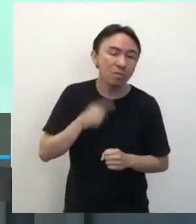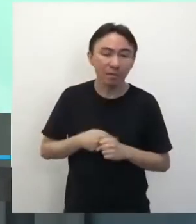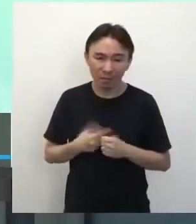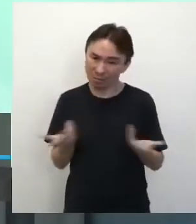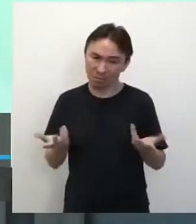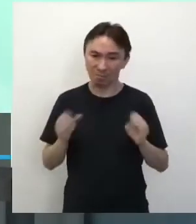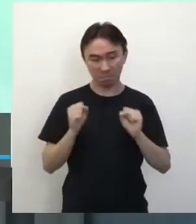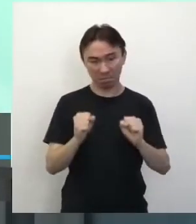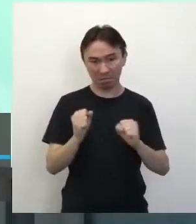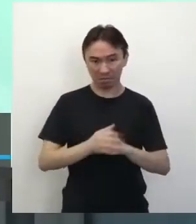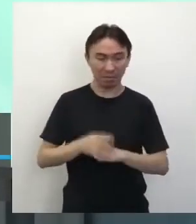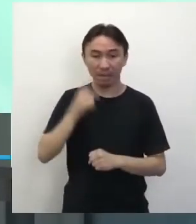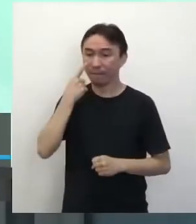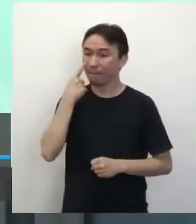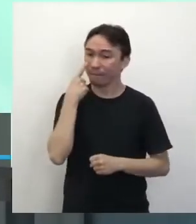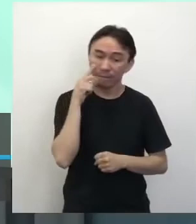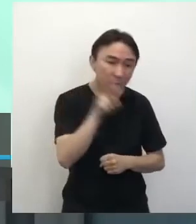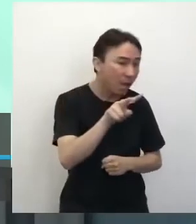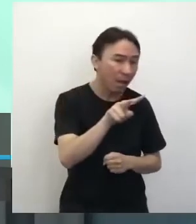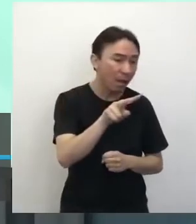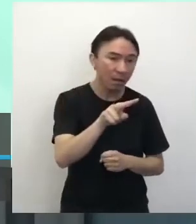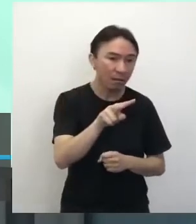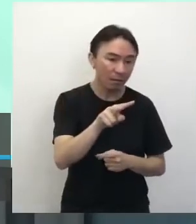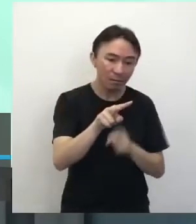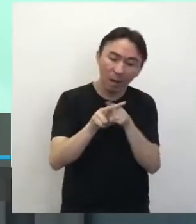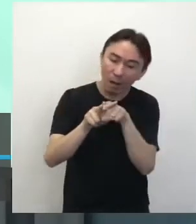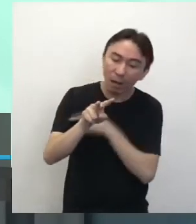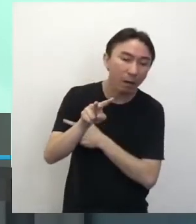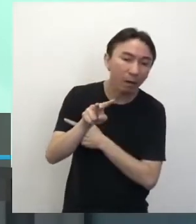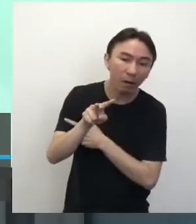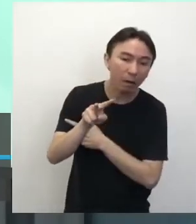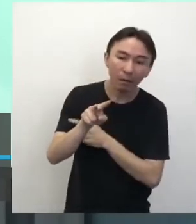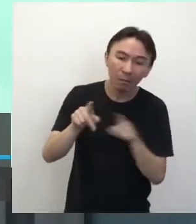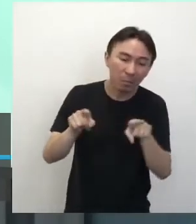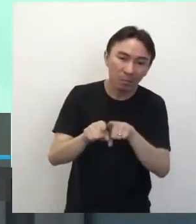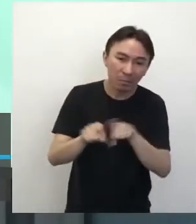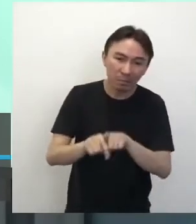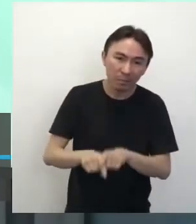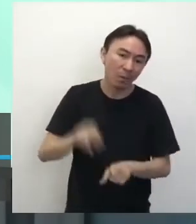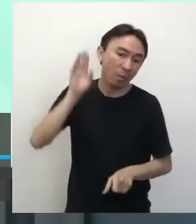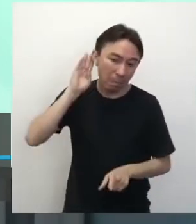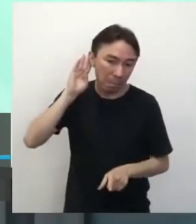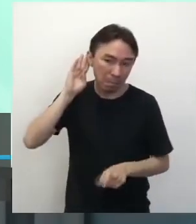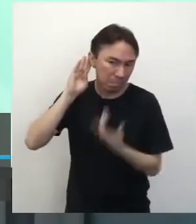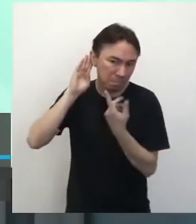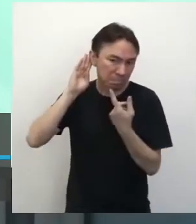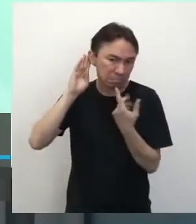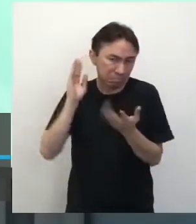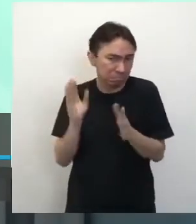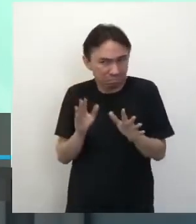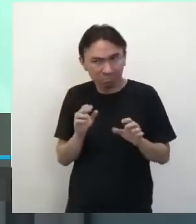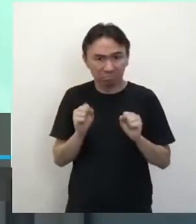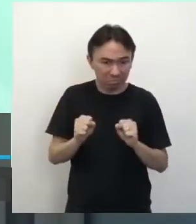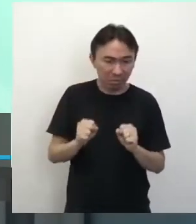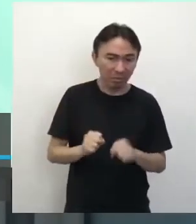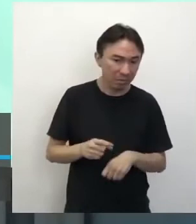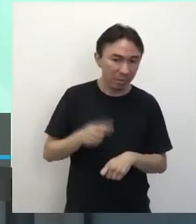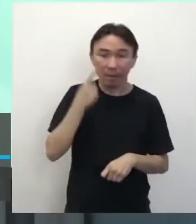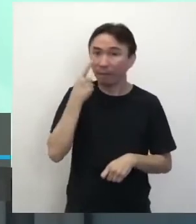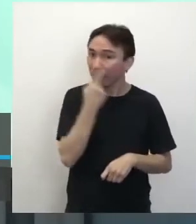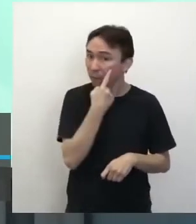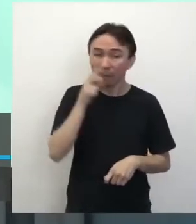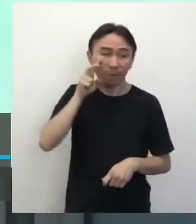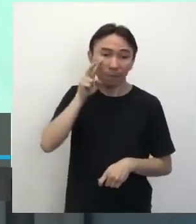posso estar usando, por exemplo, a minha visão, né? Eu não preciso necessariamente estar usando a audição. Então, os 5 sentidos como um